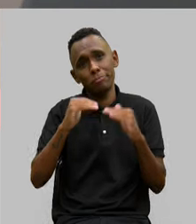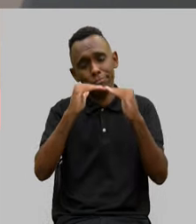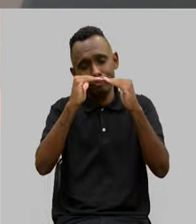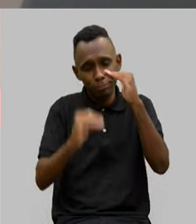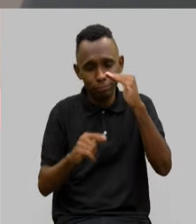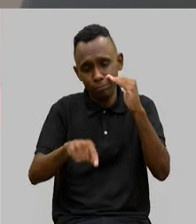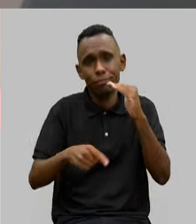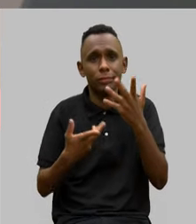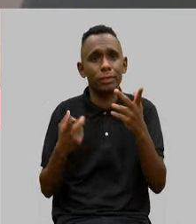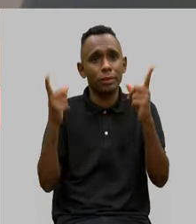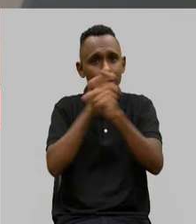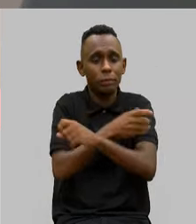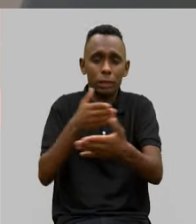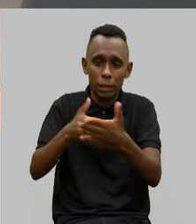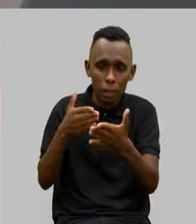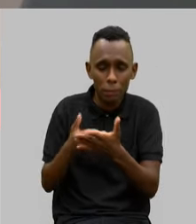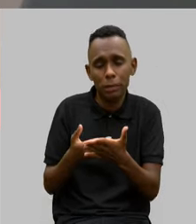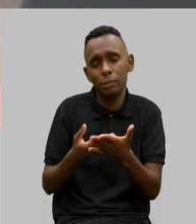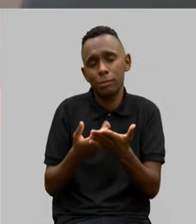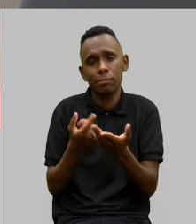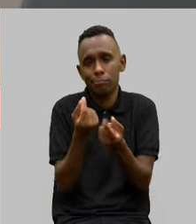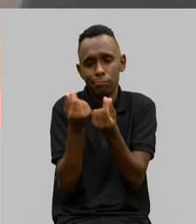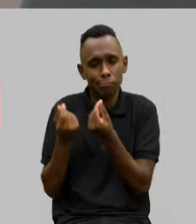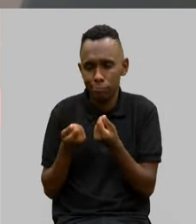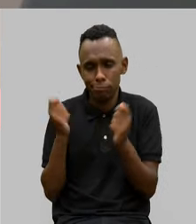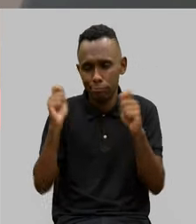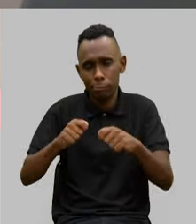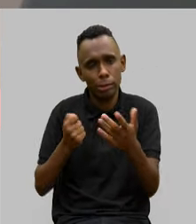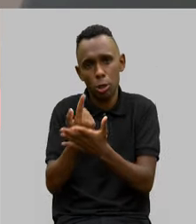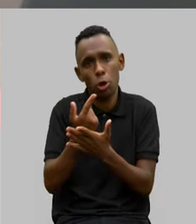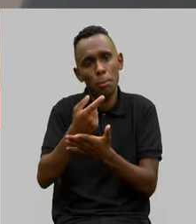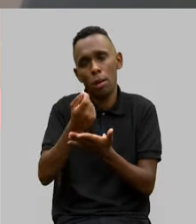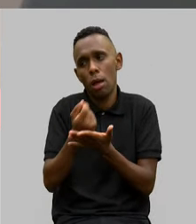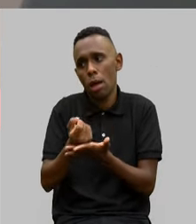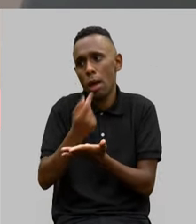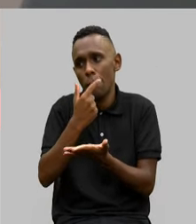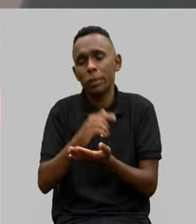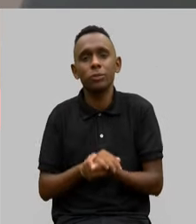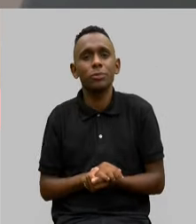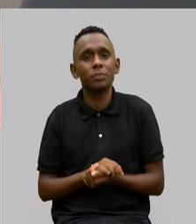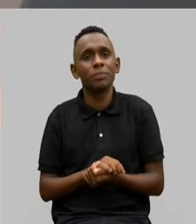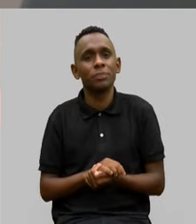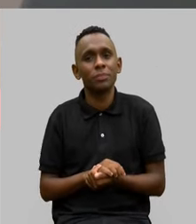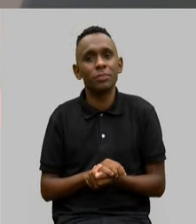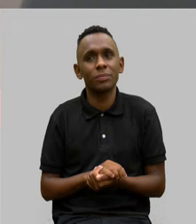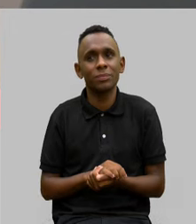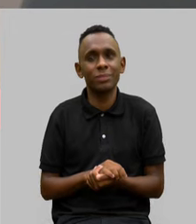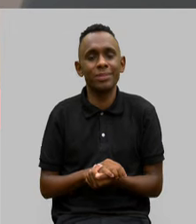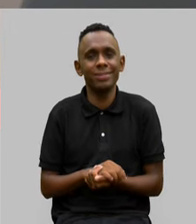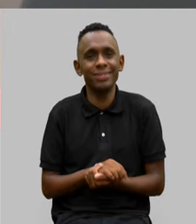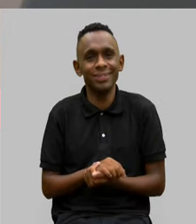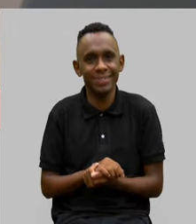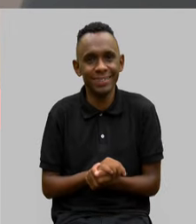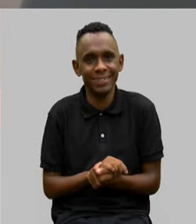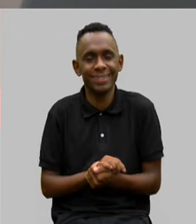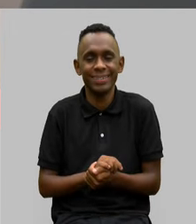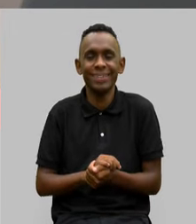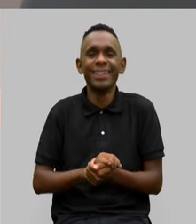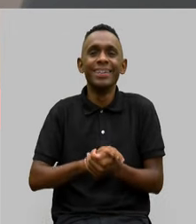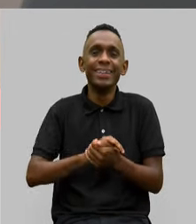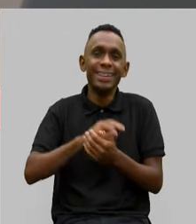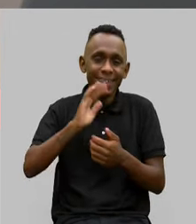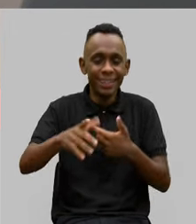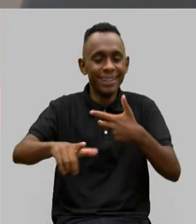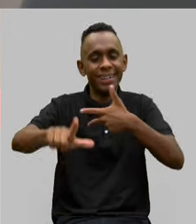hipossuficiência pessoas que não t condição de de arcar com a compra desses medicamentos eh já o legislativo a